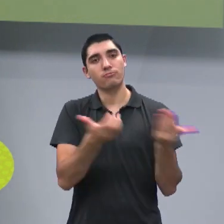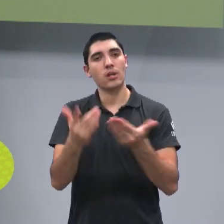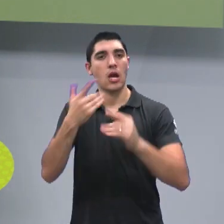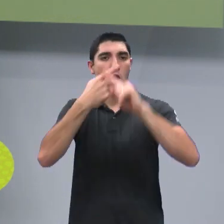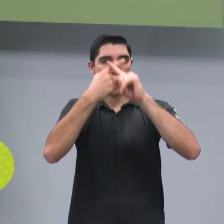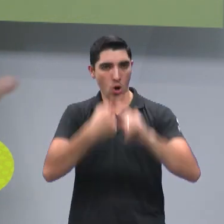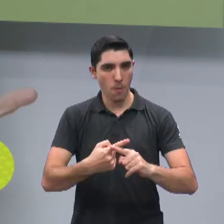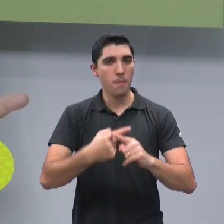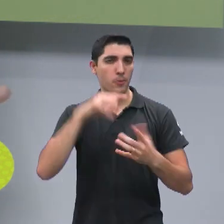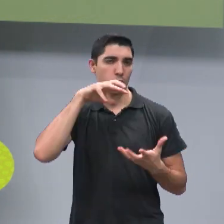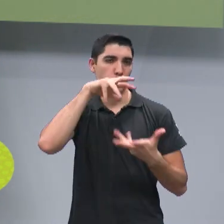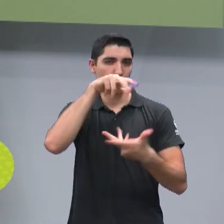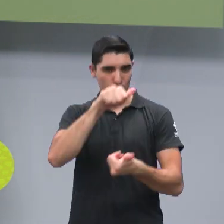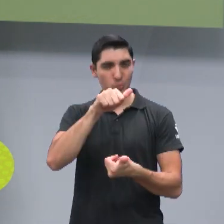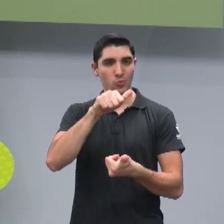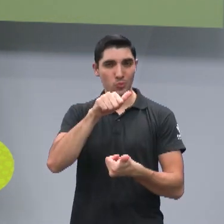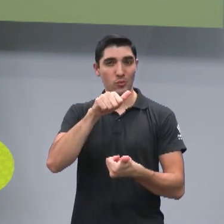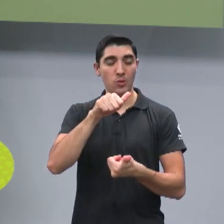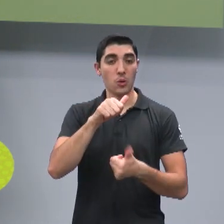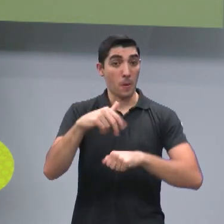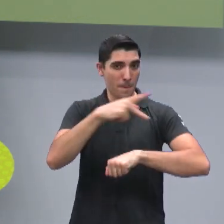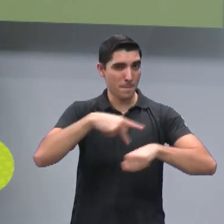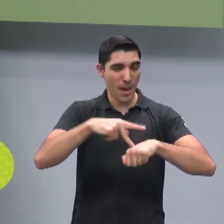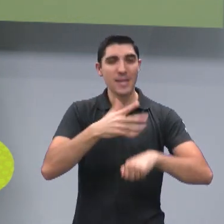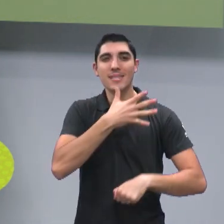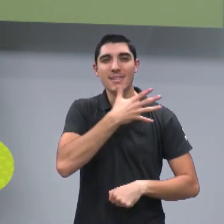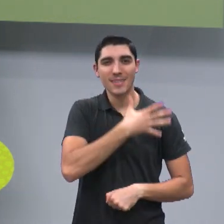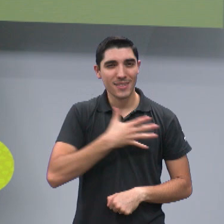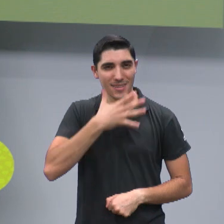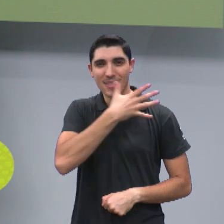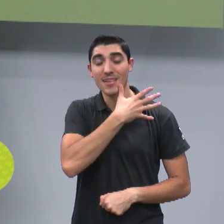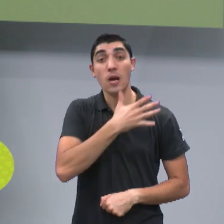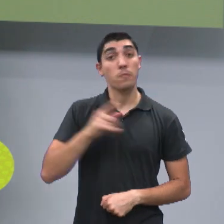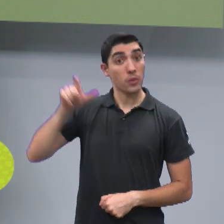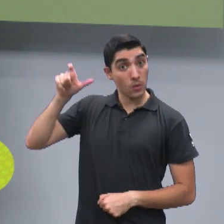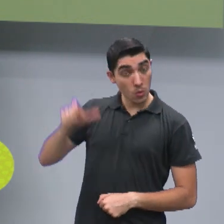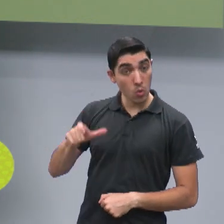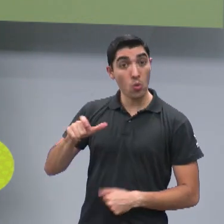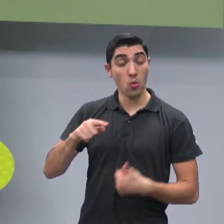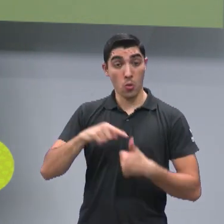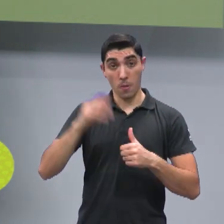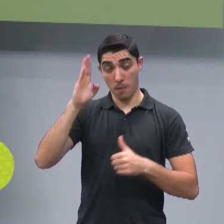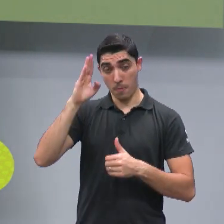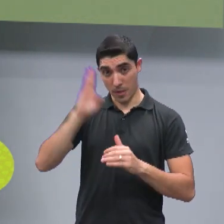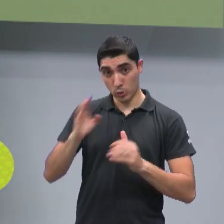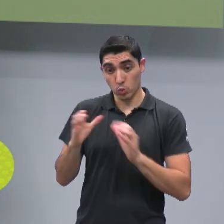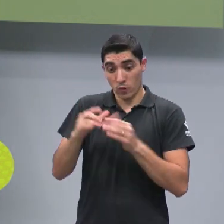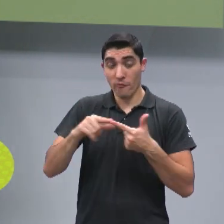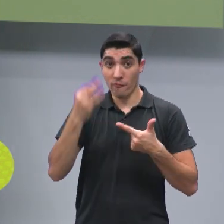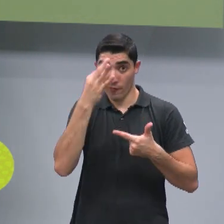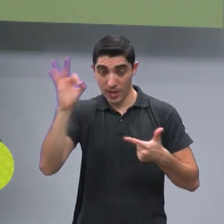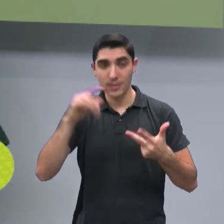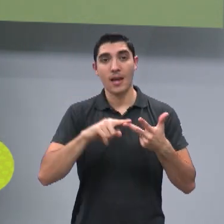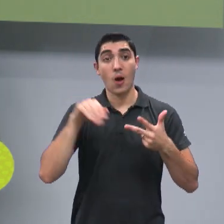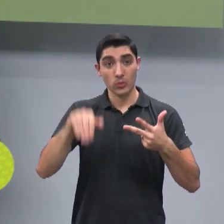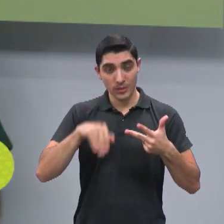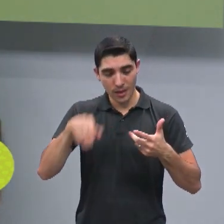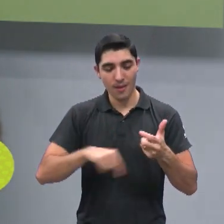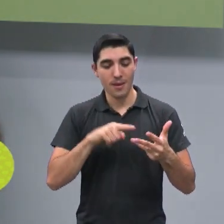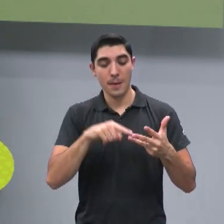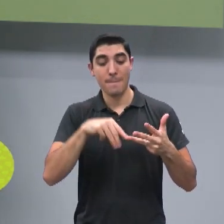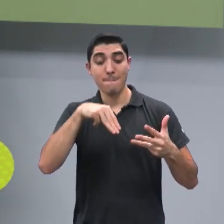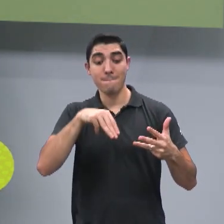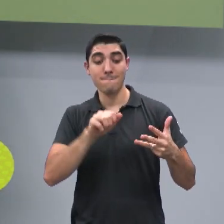do Mundo que o Brasil tem estado no grupo C, ao lado da França, da Austrália e de Mali, são 12